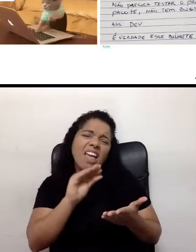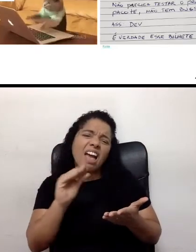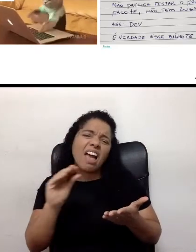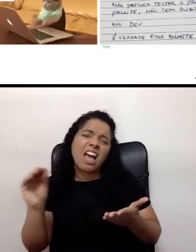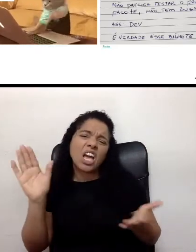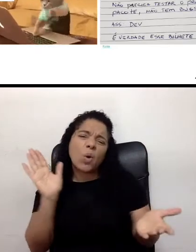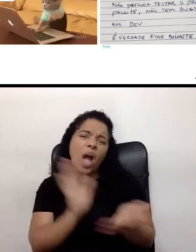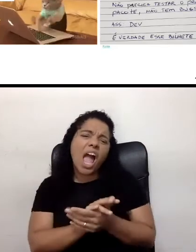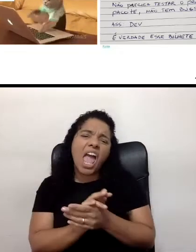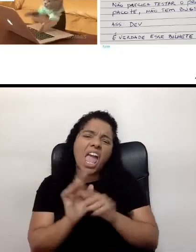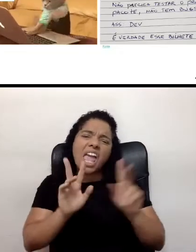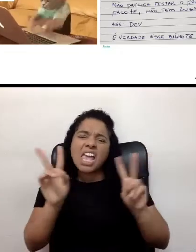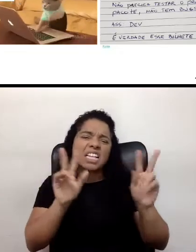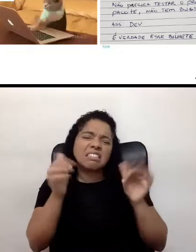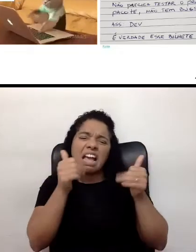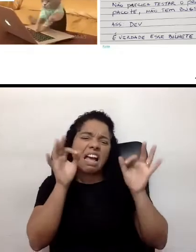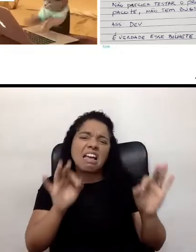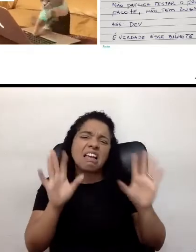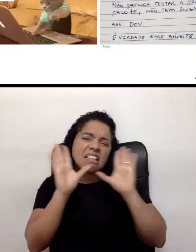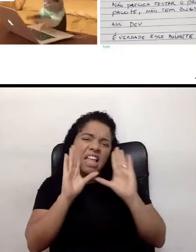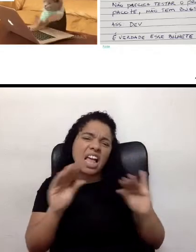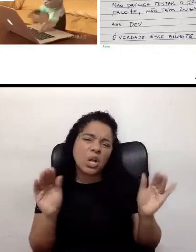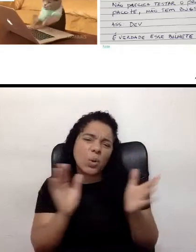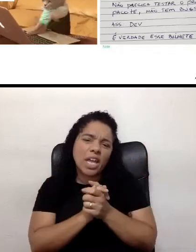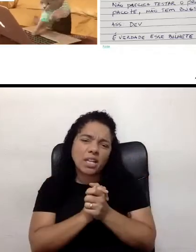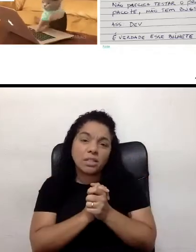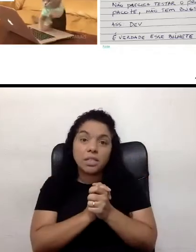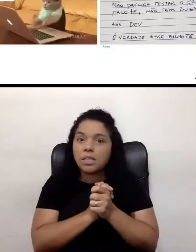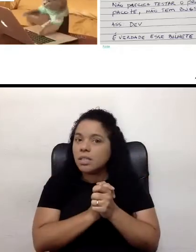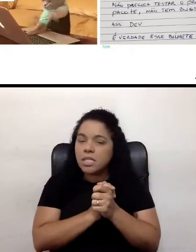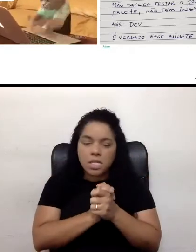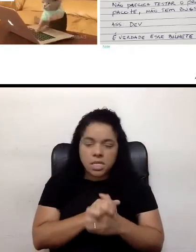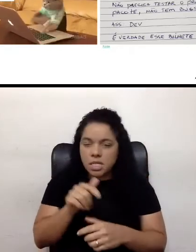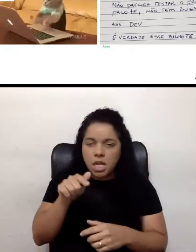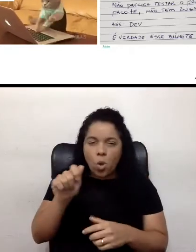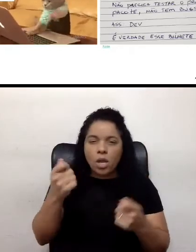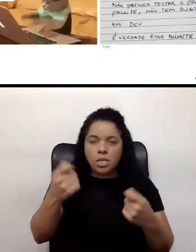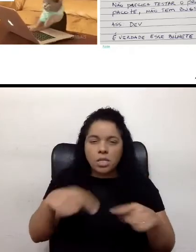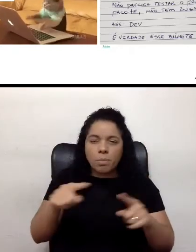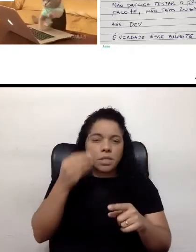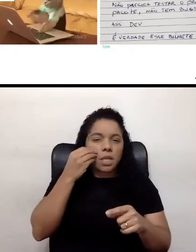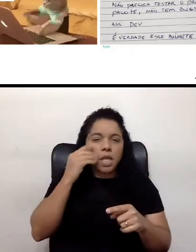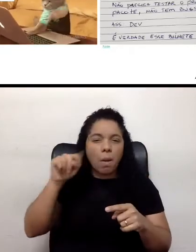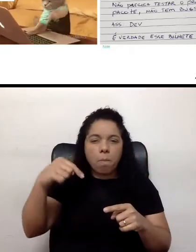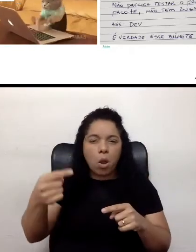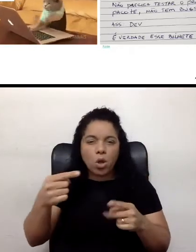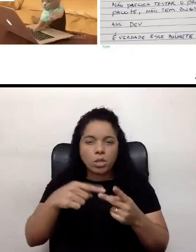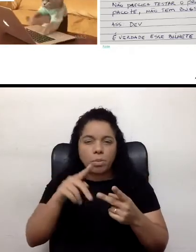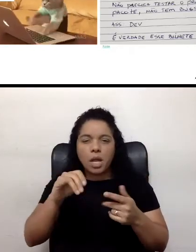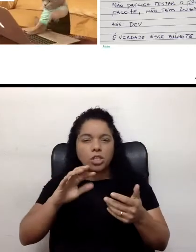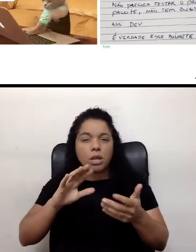tranquilo, tá super light. Senhor QA, não precisa testar o próximo pacote. Não tem